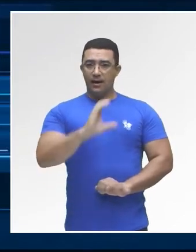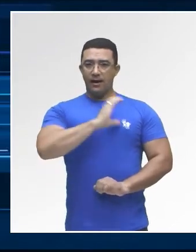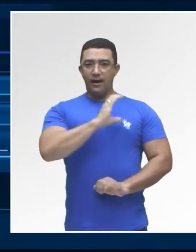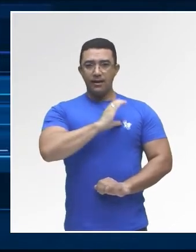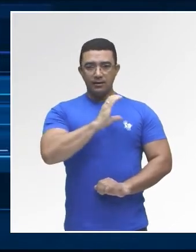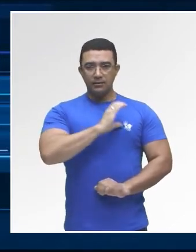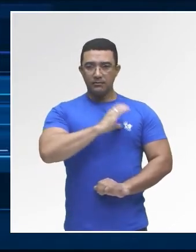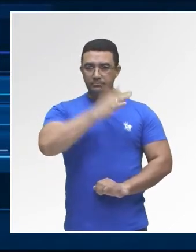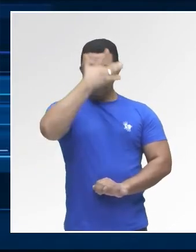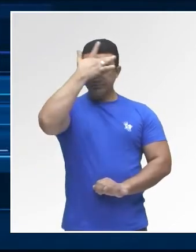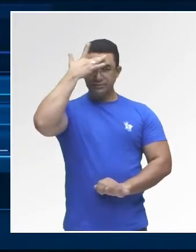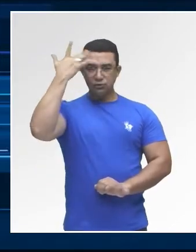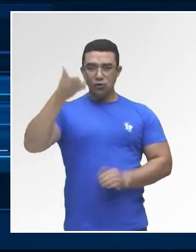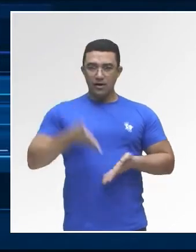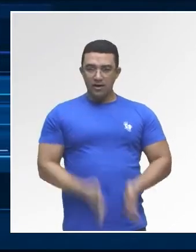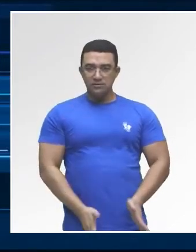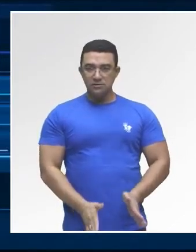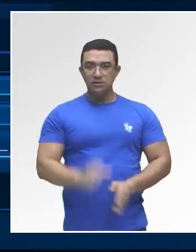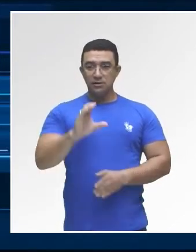Canada,